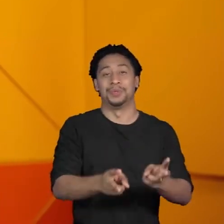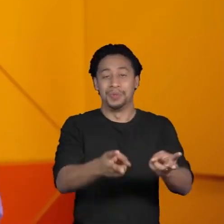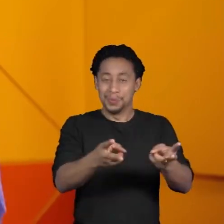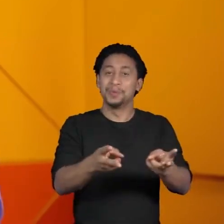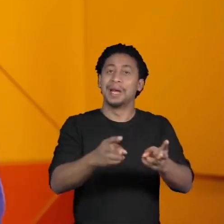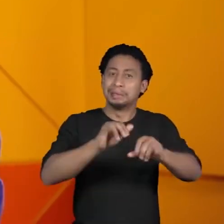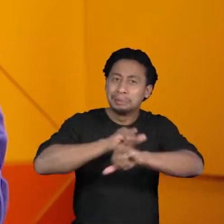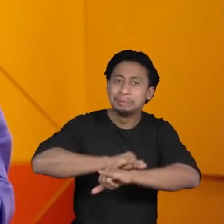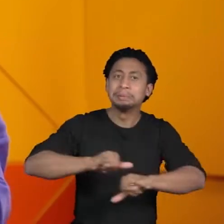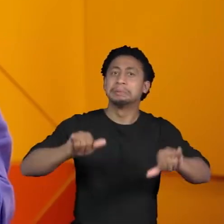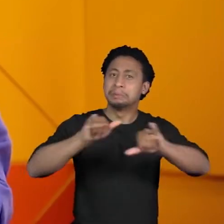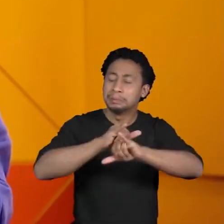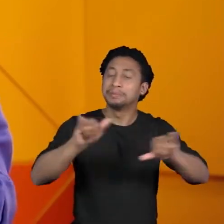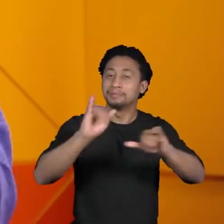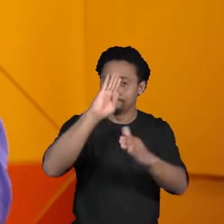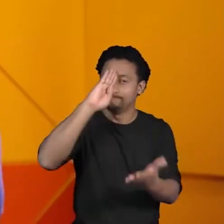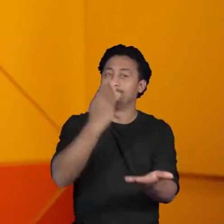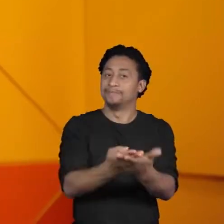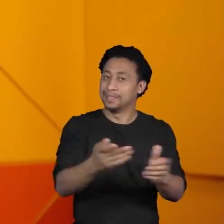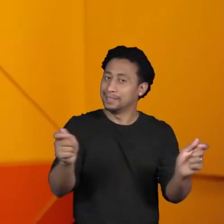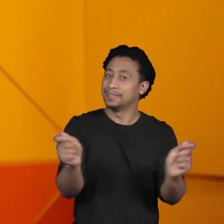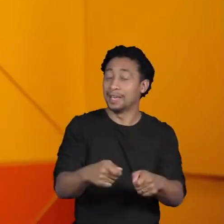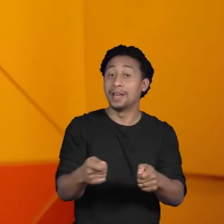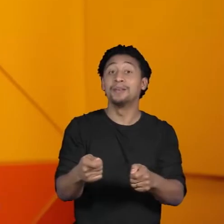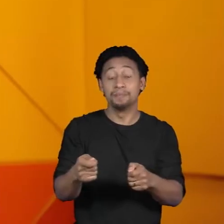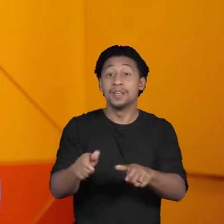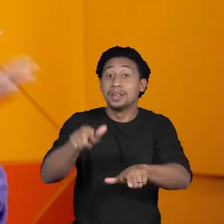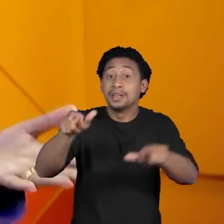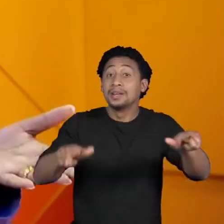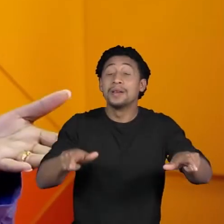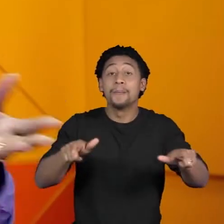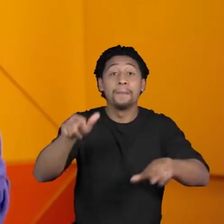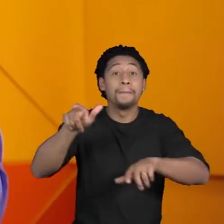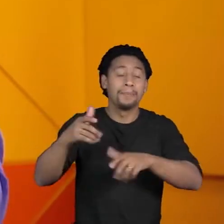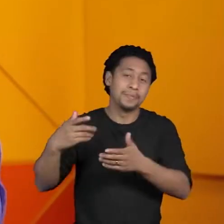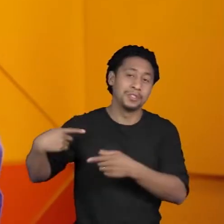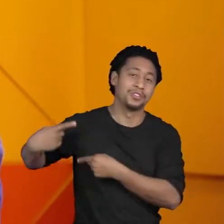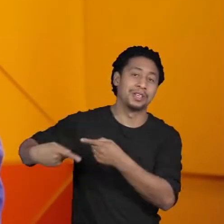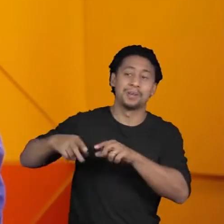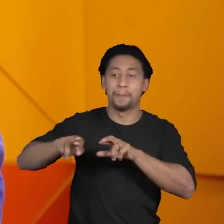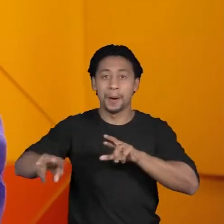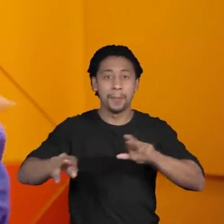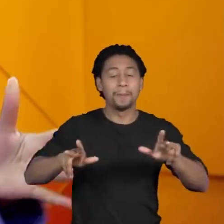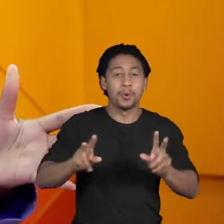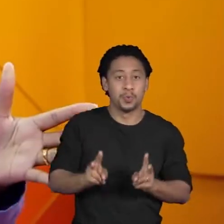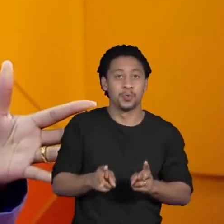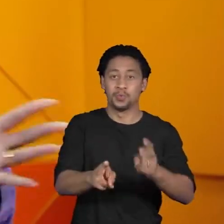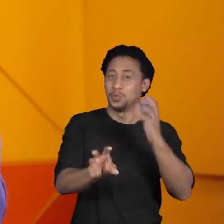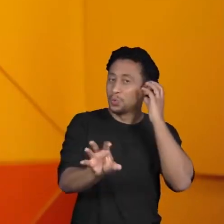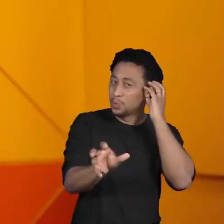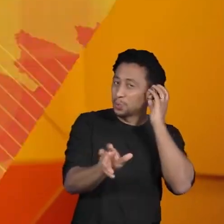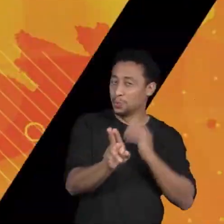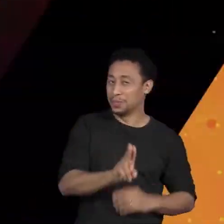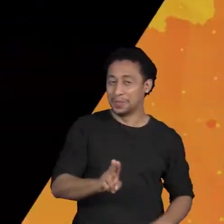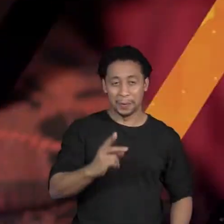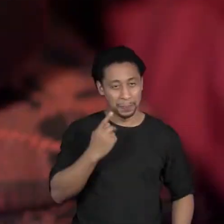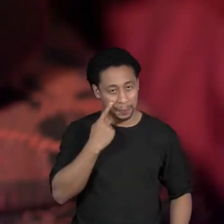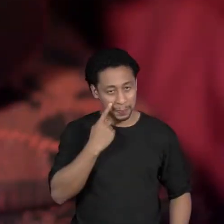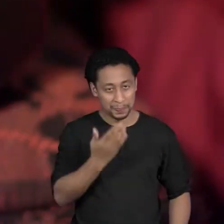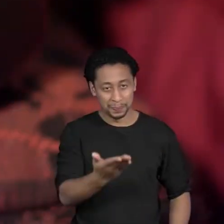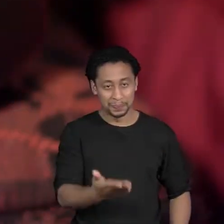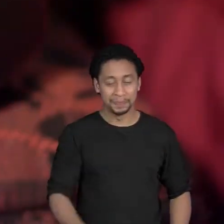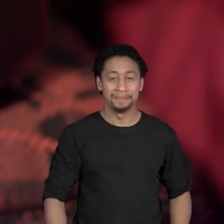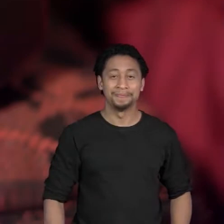os mais jovens não estão ouvindo mais, só que isso não é verdade, tá? Porque os jovens estão cada vez mais interessados em